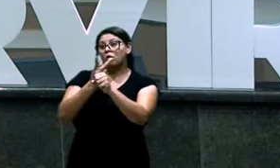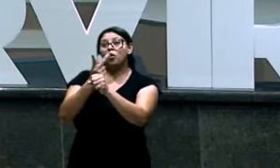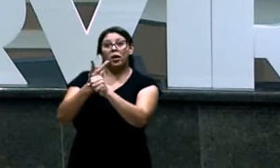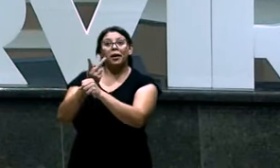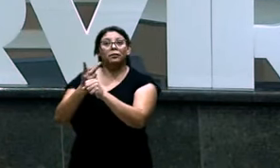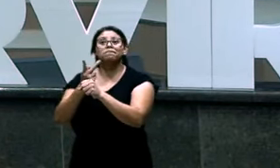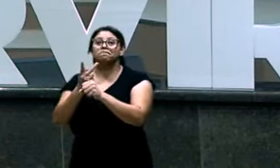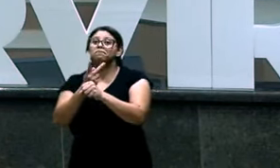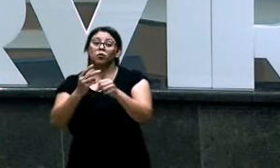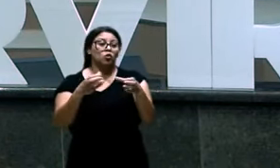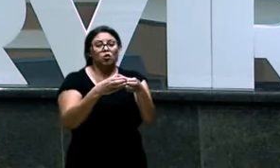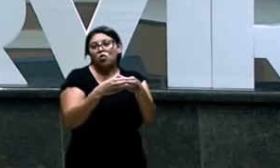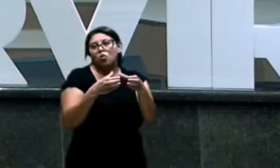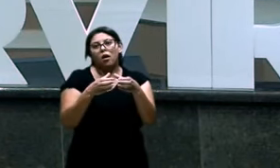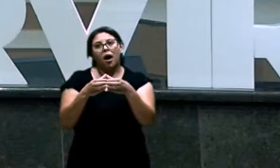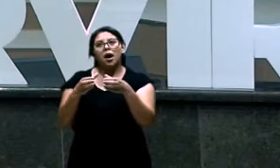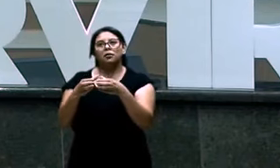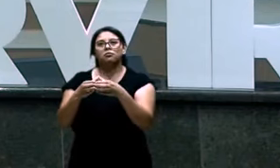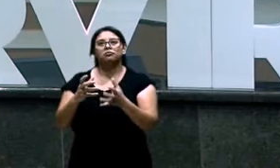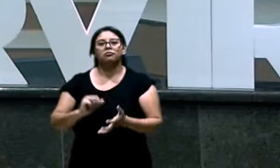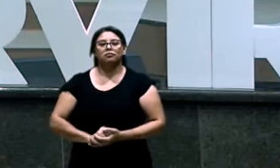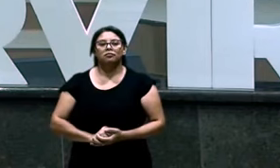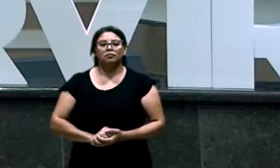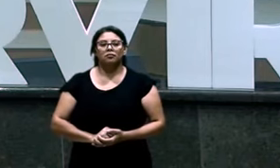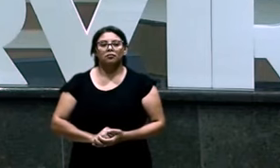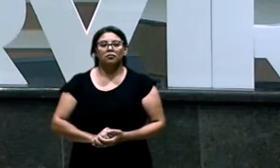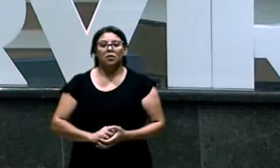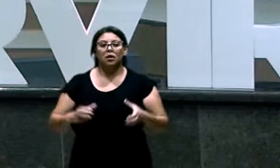Ele vai procurar um novo endereço.